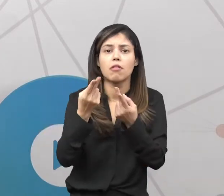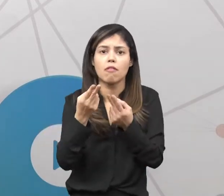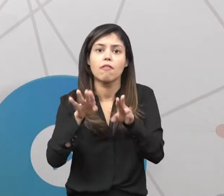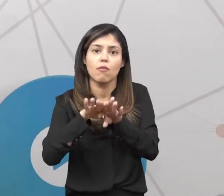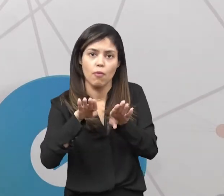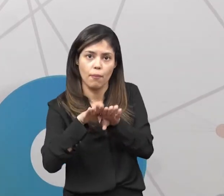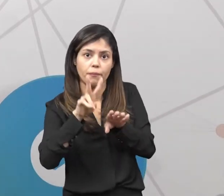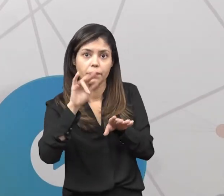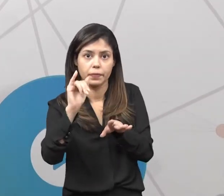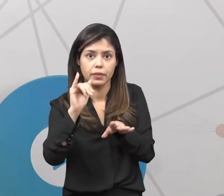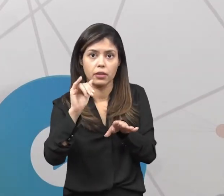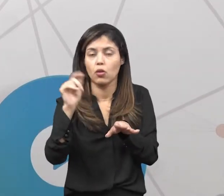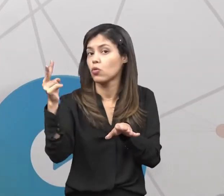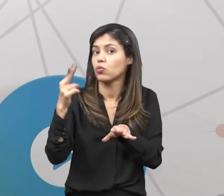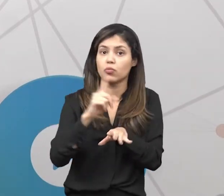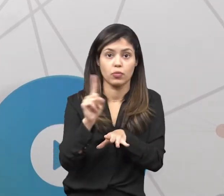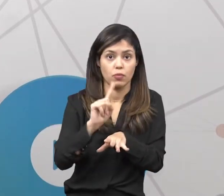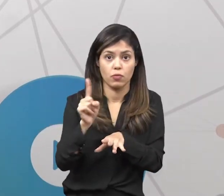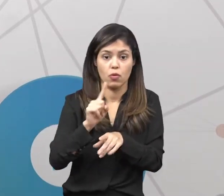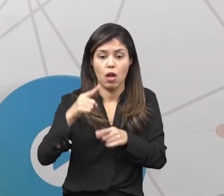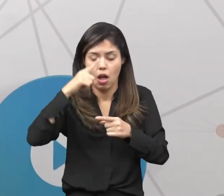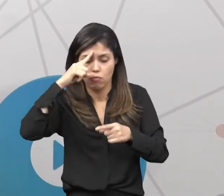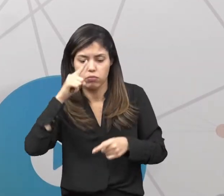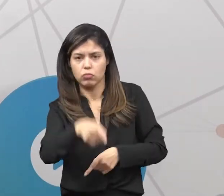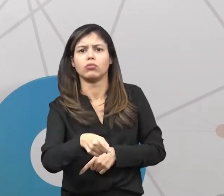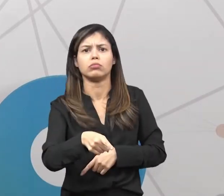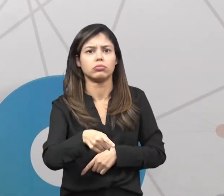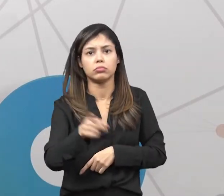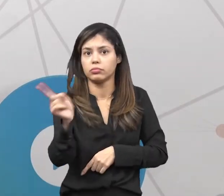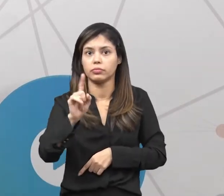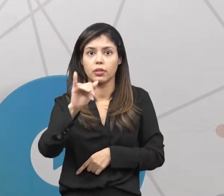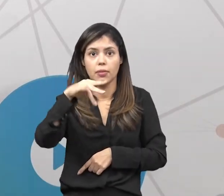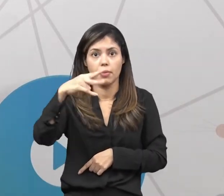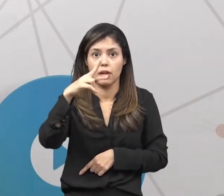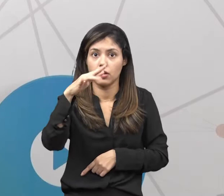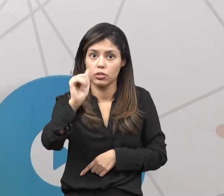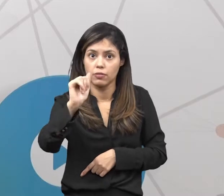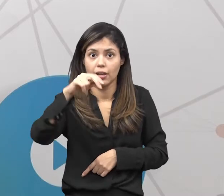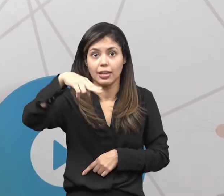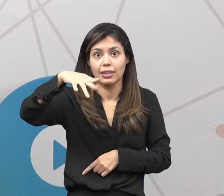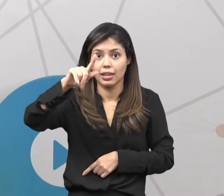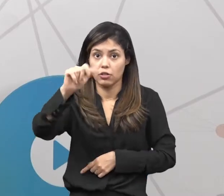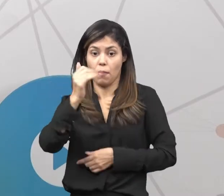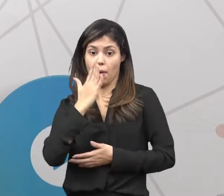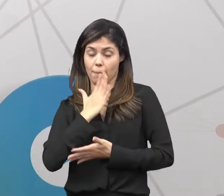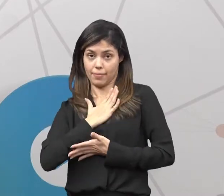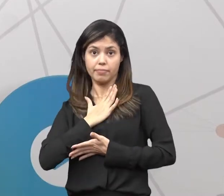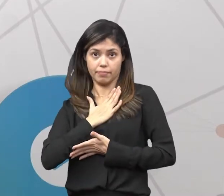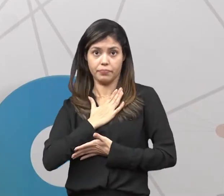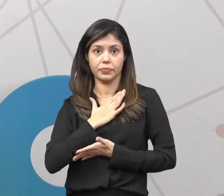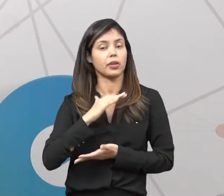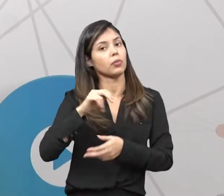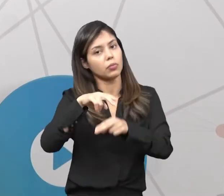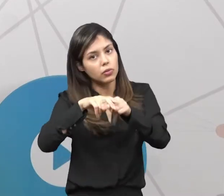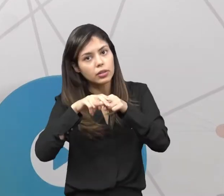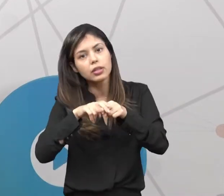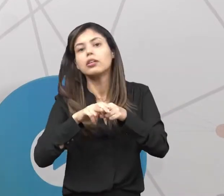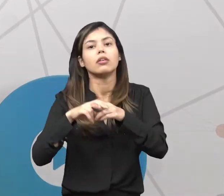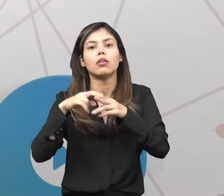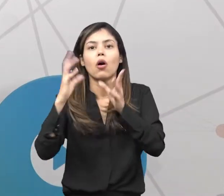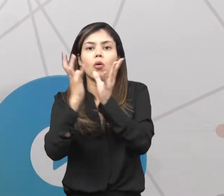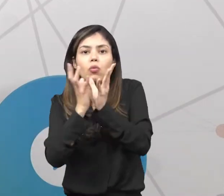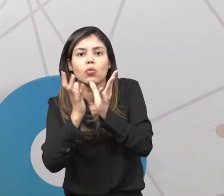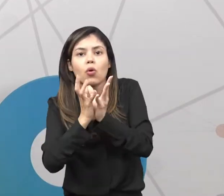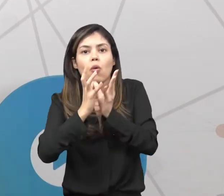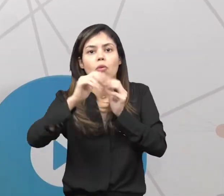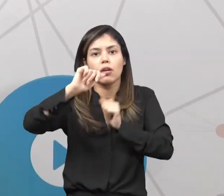afirmativo, eu não vou dar uma ordem imperativa negativa para mim. Portanto, a conjugação